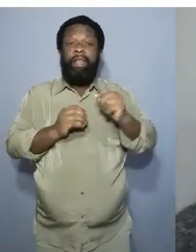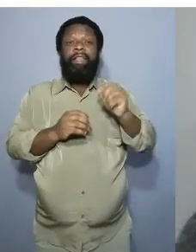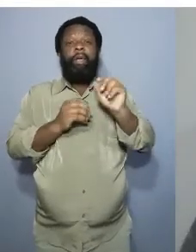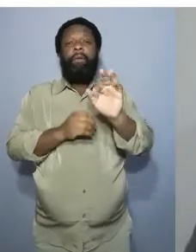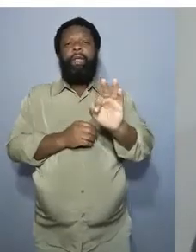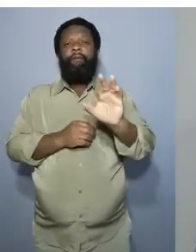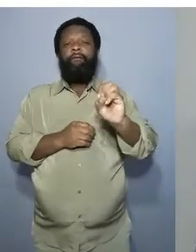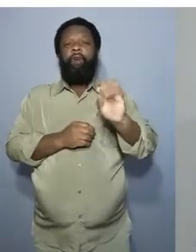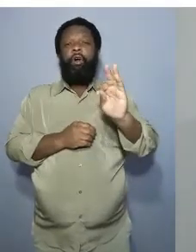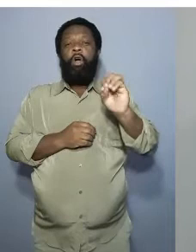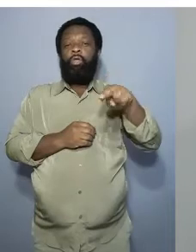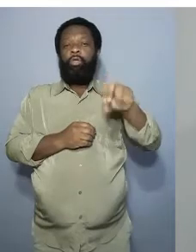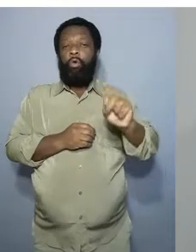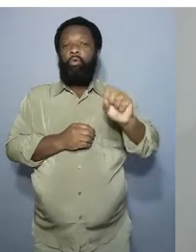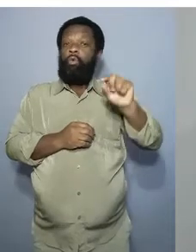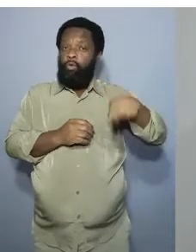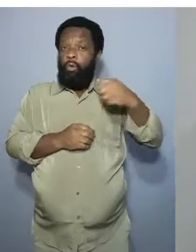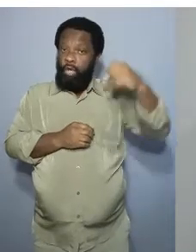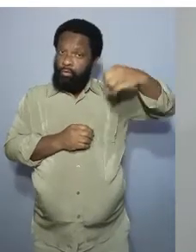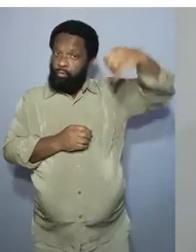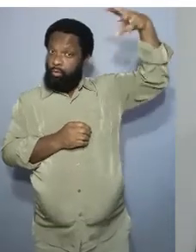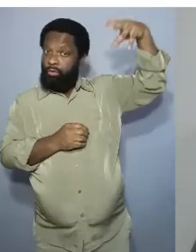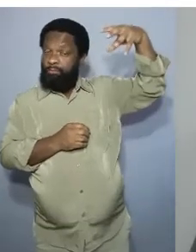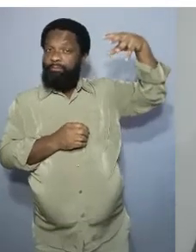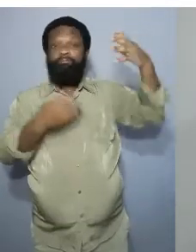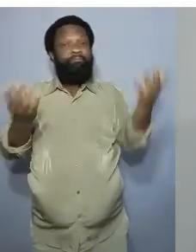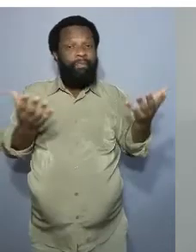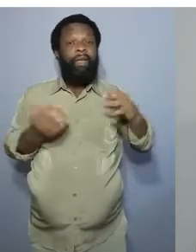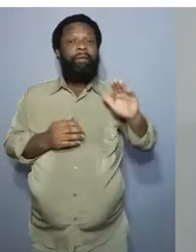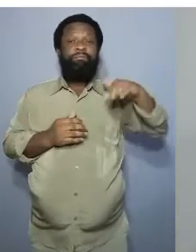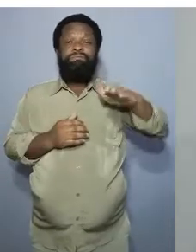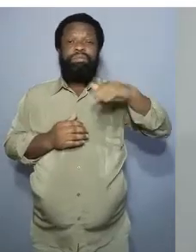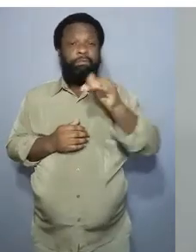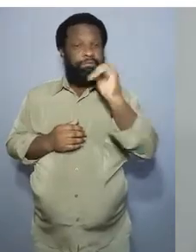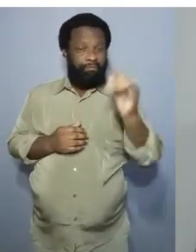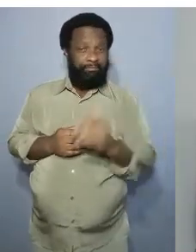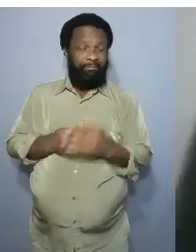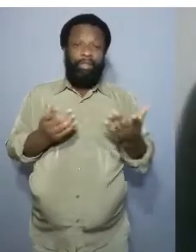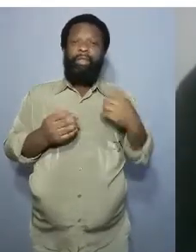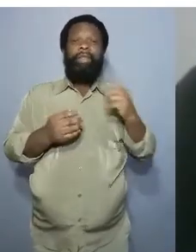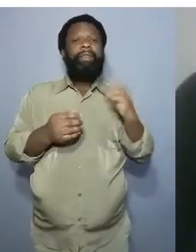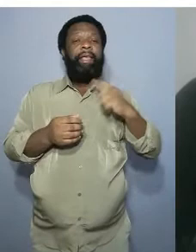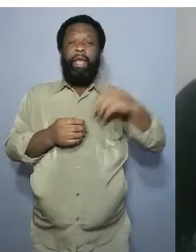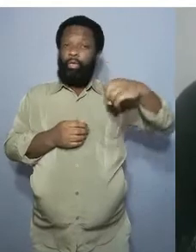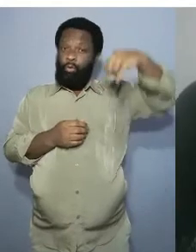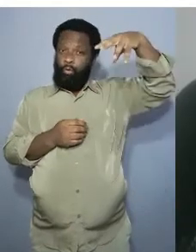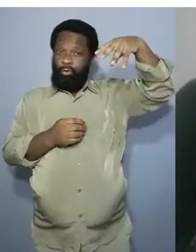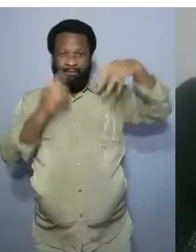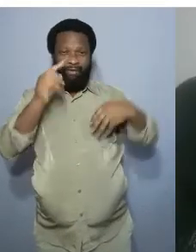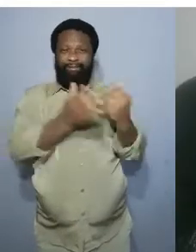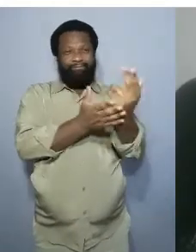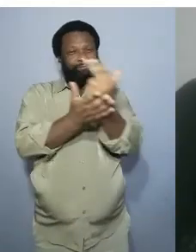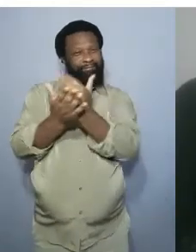na forma de fótons, ou seja, na forma de luz, ou seja, ondas eletromagnéticas. Então aqui eu coloquei, ó,